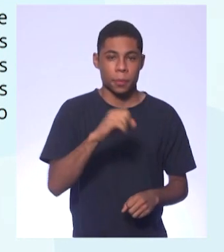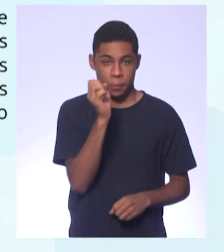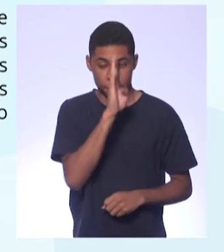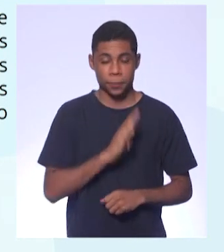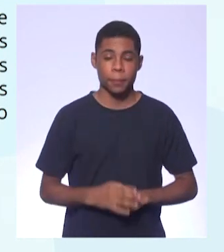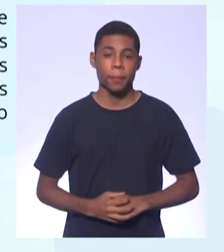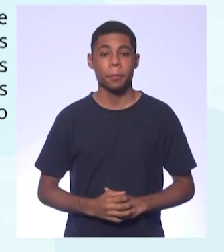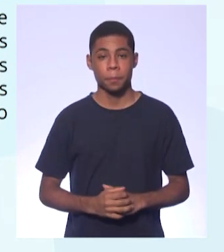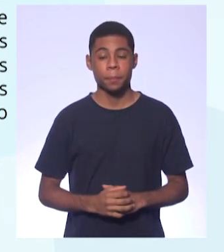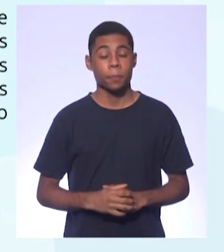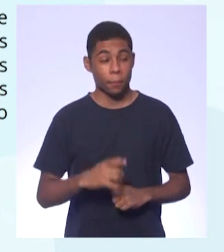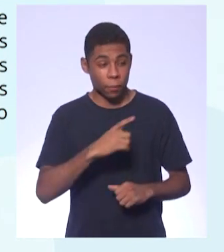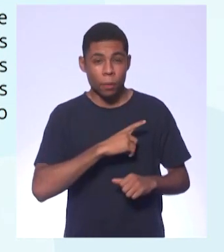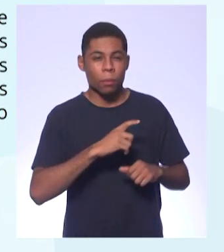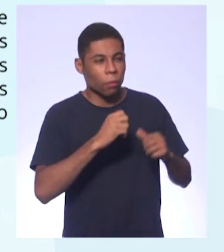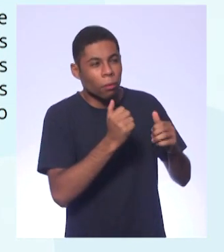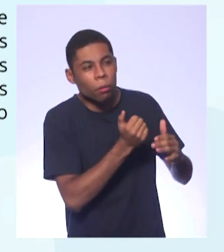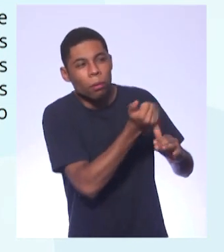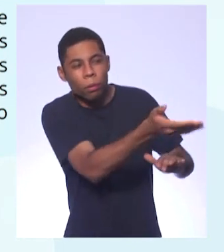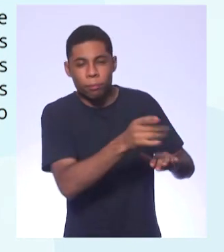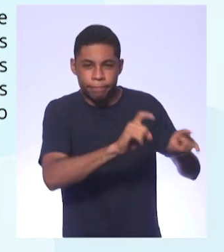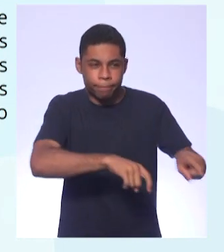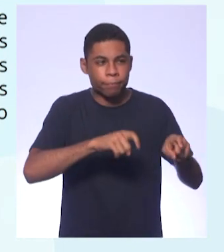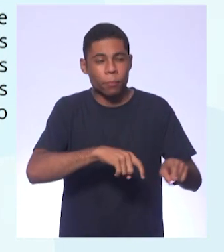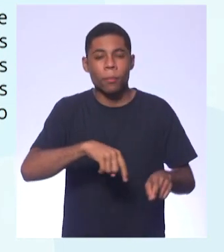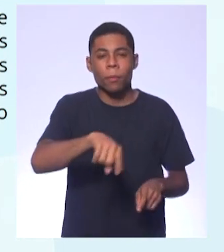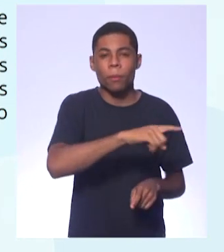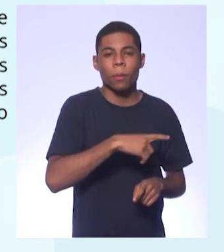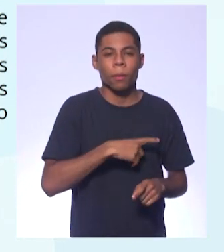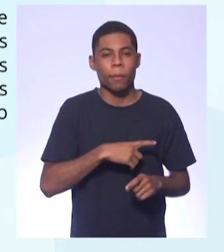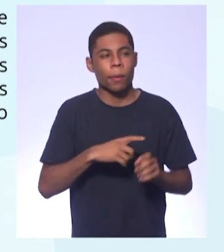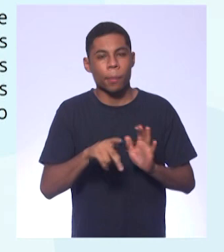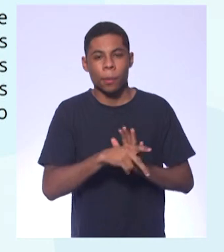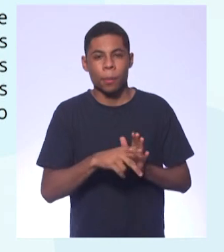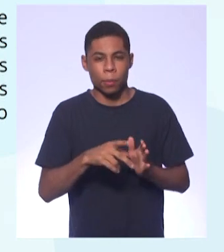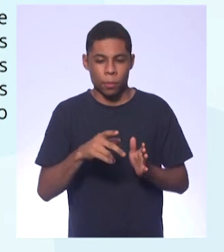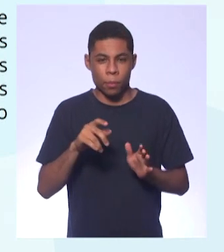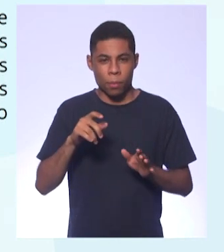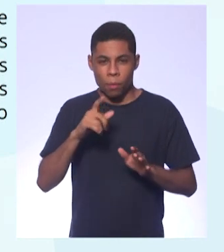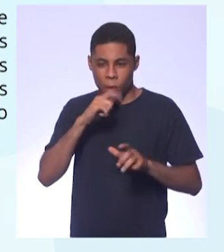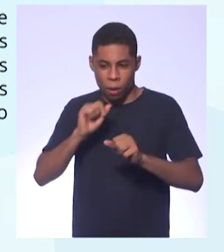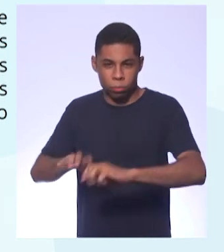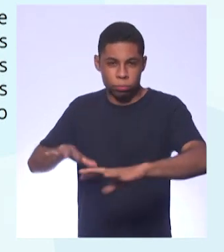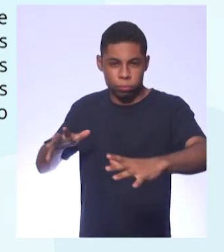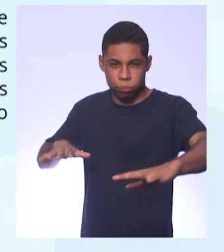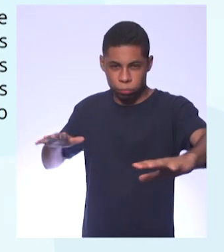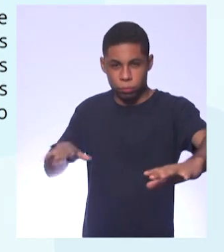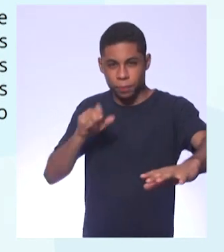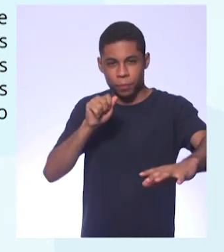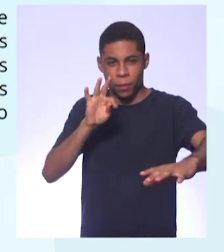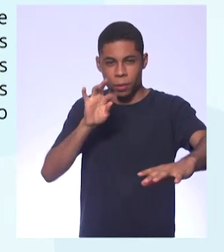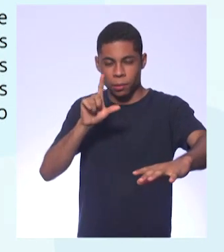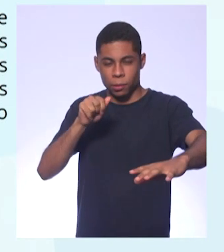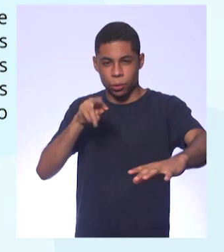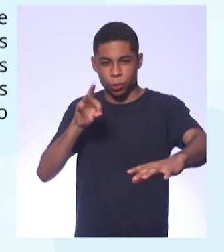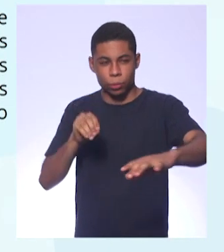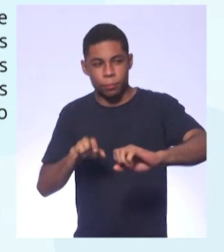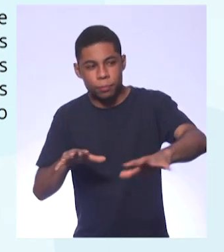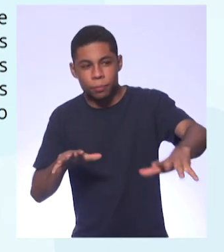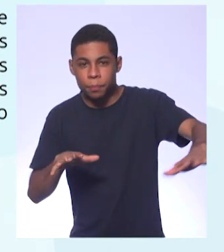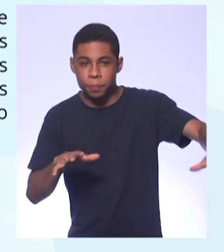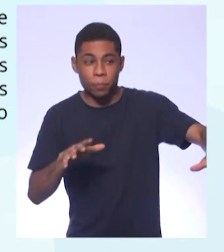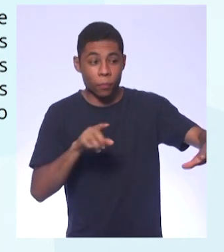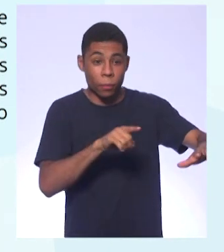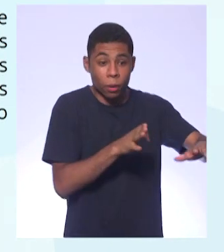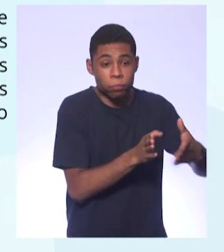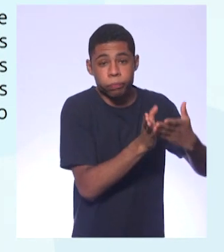do litoral era imprescindível para a segurança das rotas comerciais do Atlântico, que davam acesso aos centros comerciais africanos,